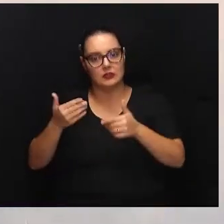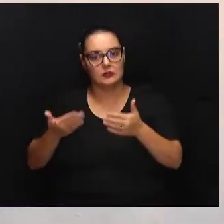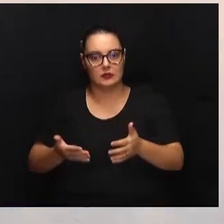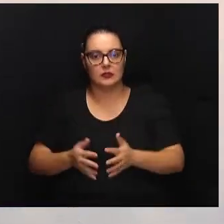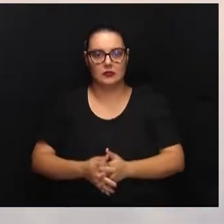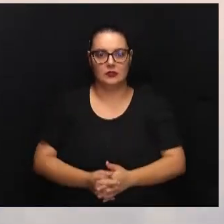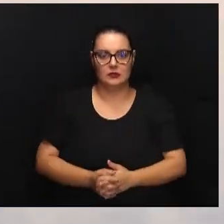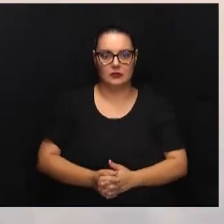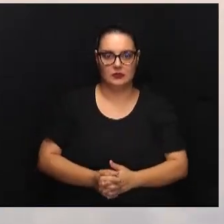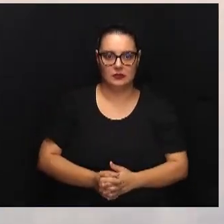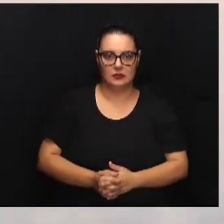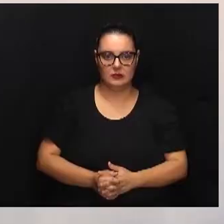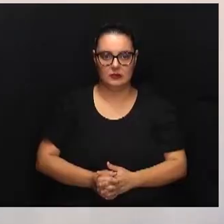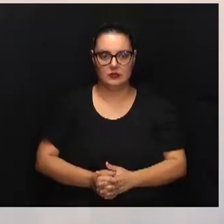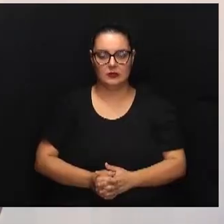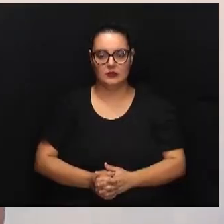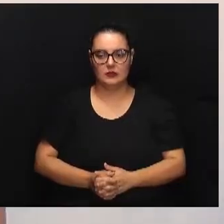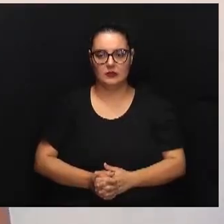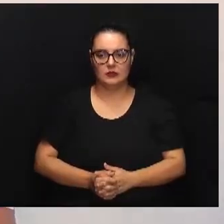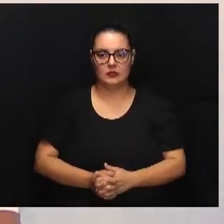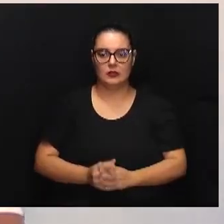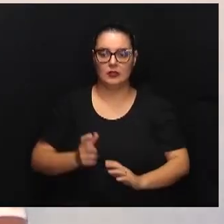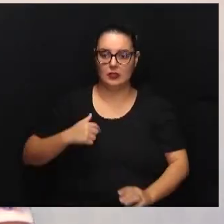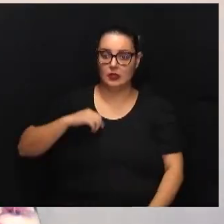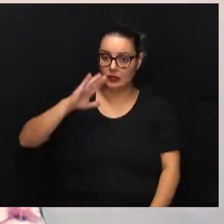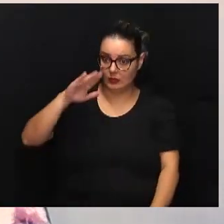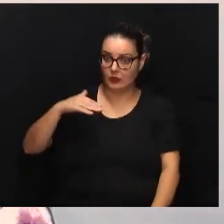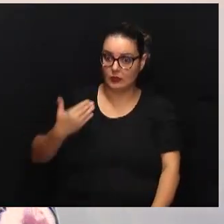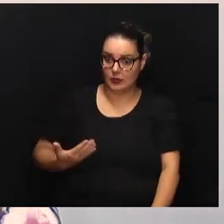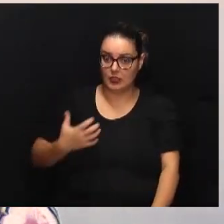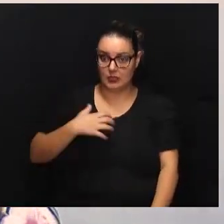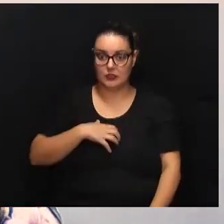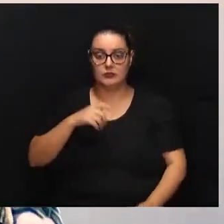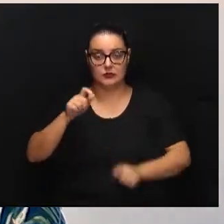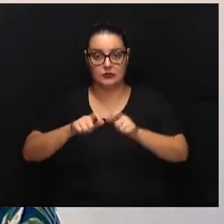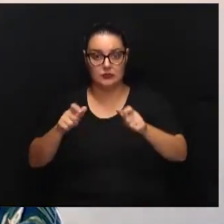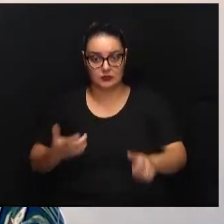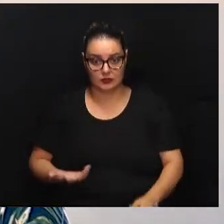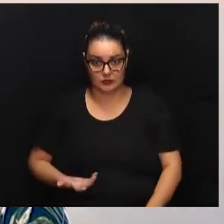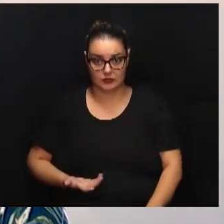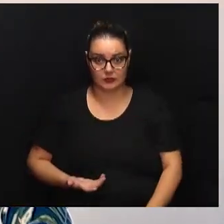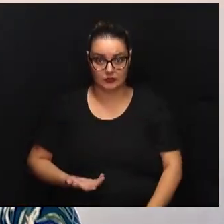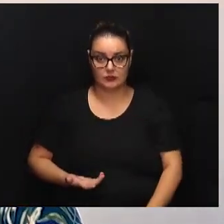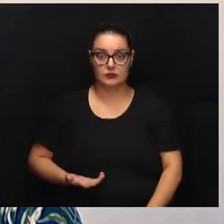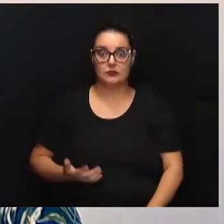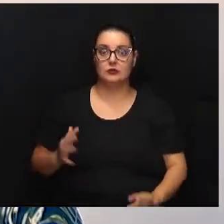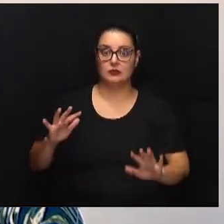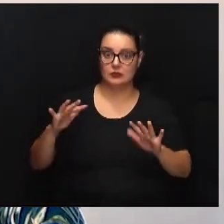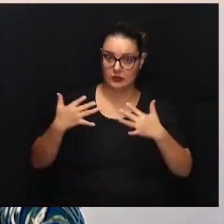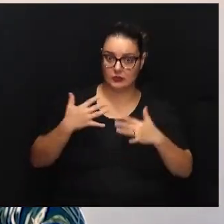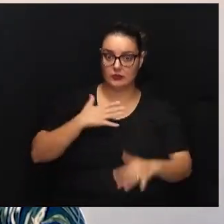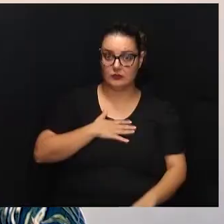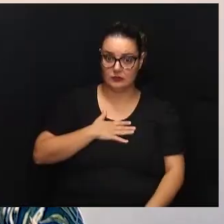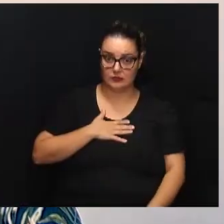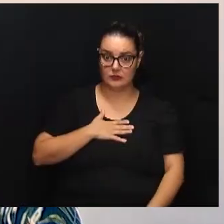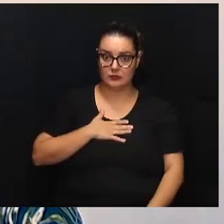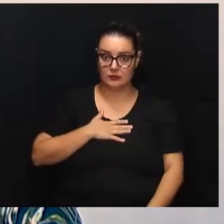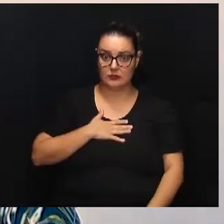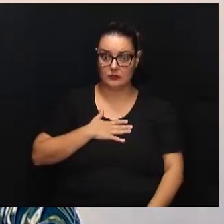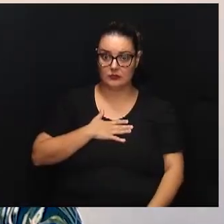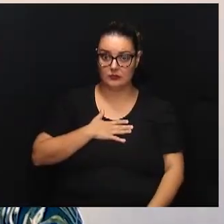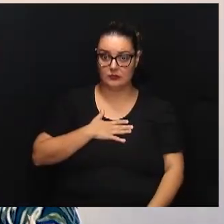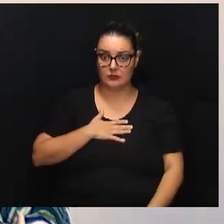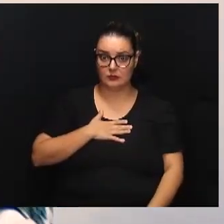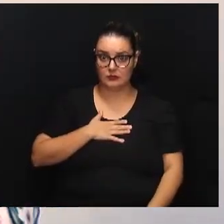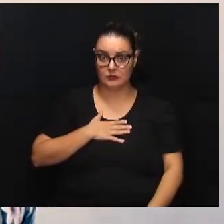extremamente honrado em que essas pessoas tenham visto em mim a pessoa para continuar.